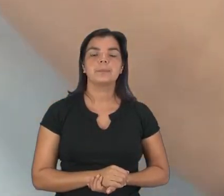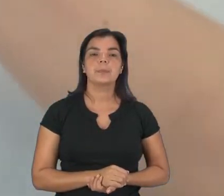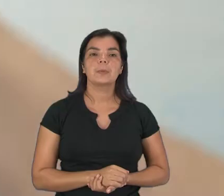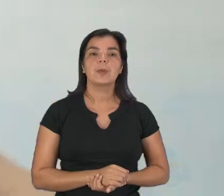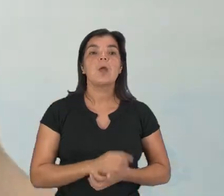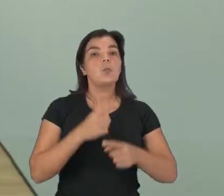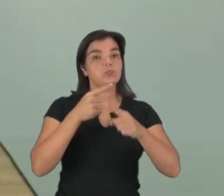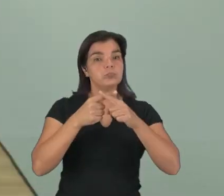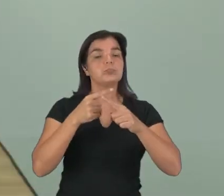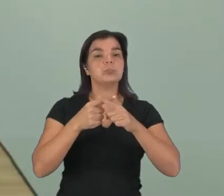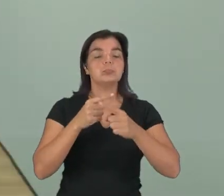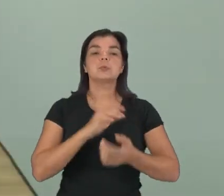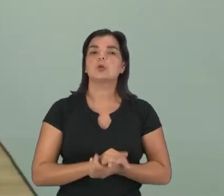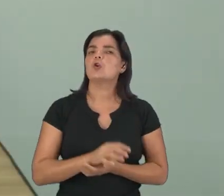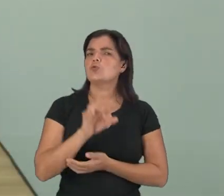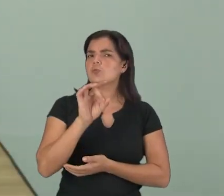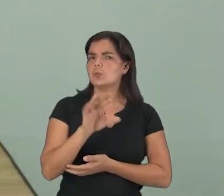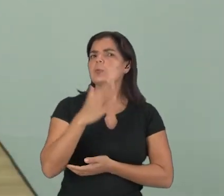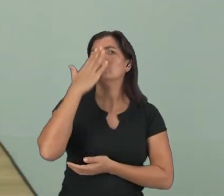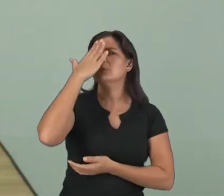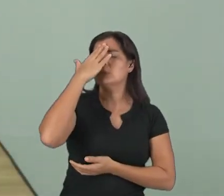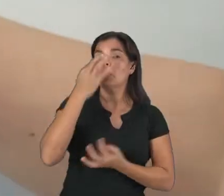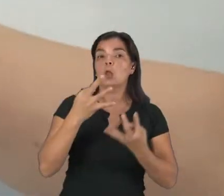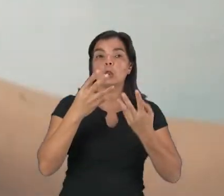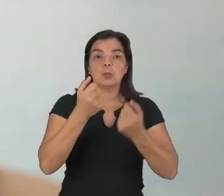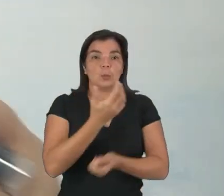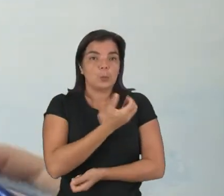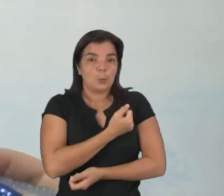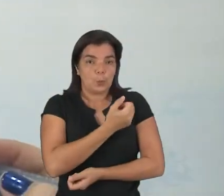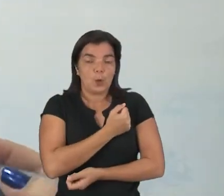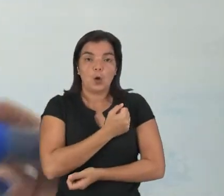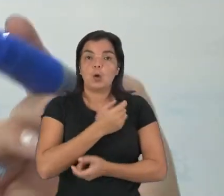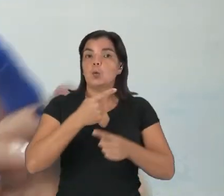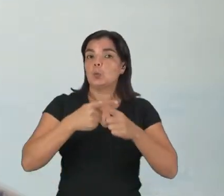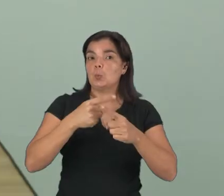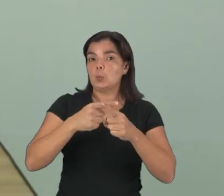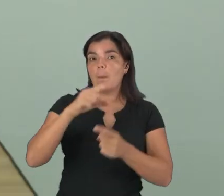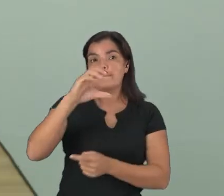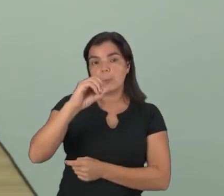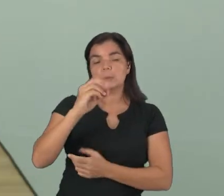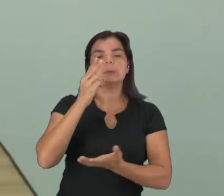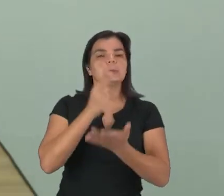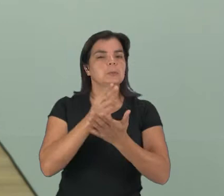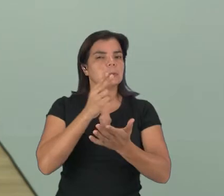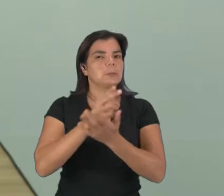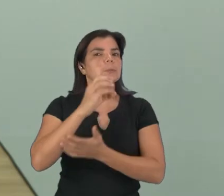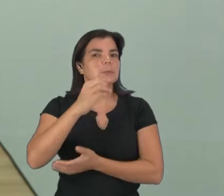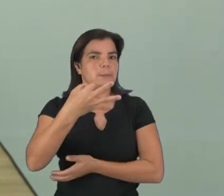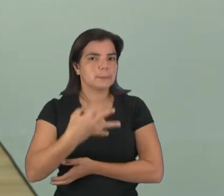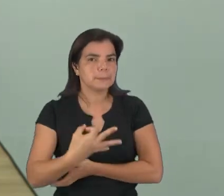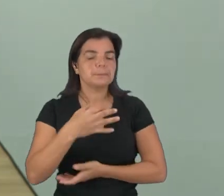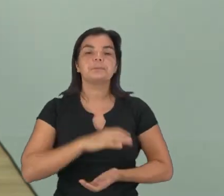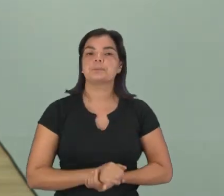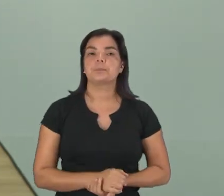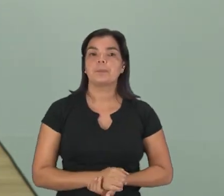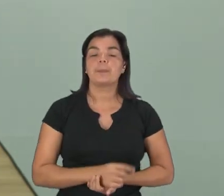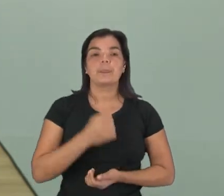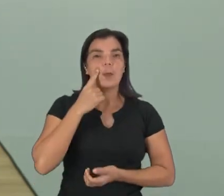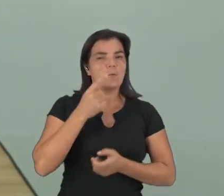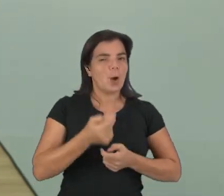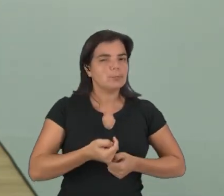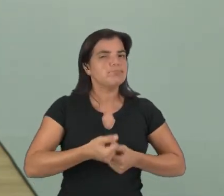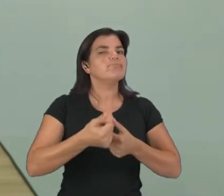E multiplicando. Só que a gente sabe que todo número multiplicado por zero vai ser sempre zero. Certo? Então, vou te dar